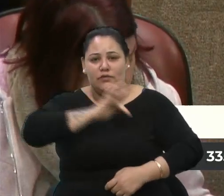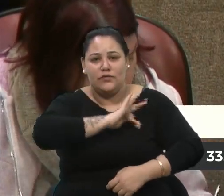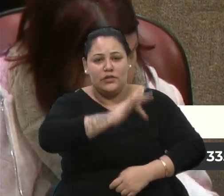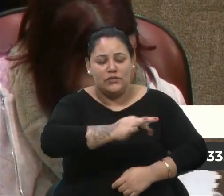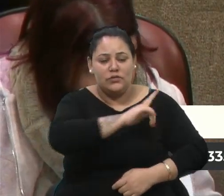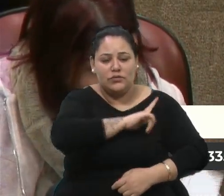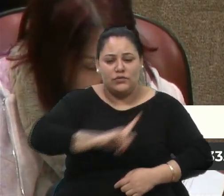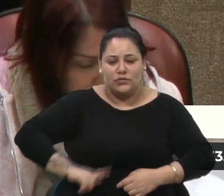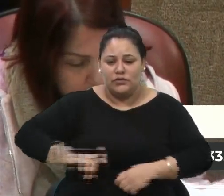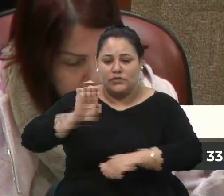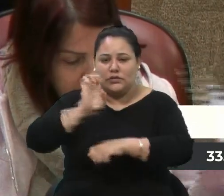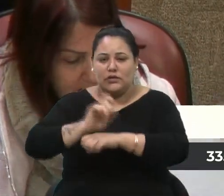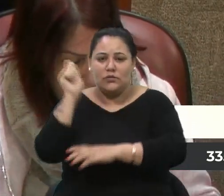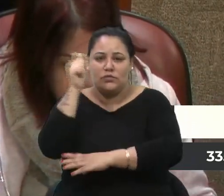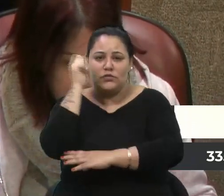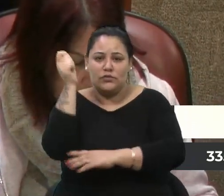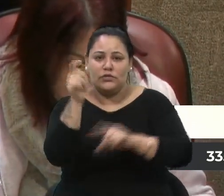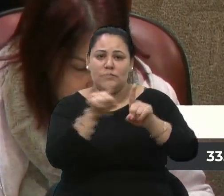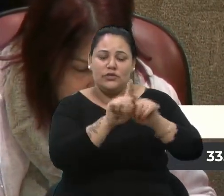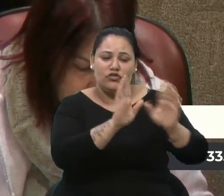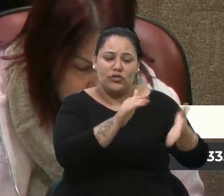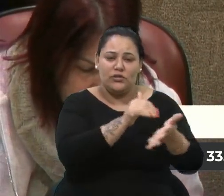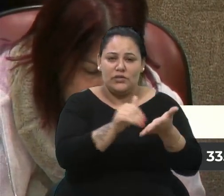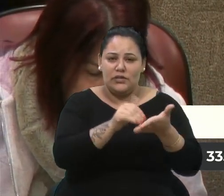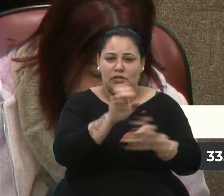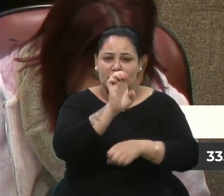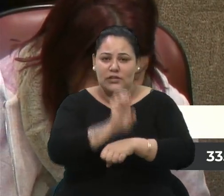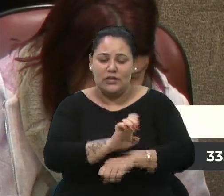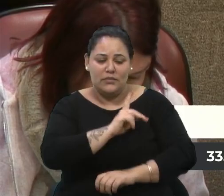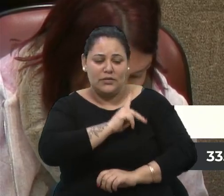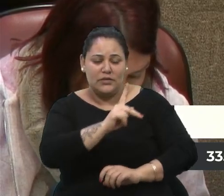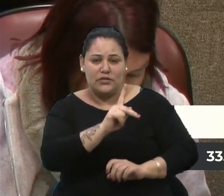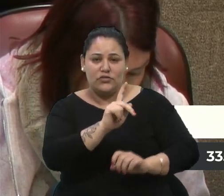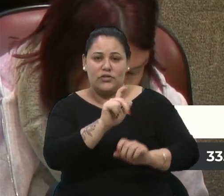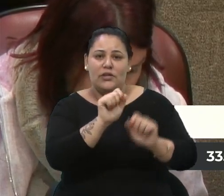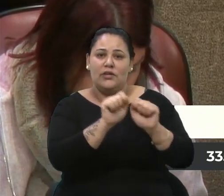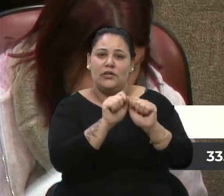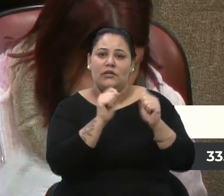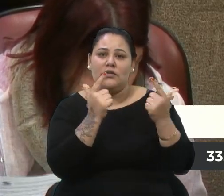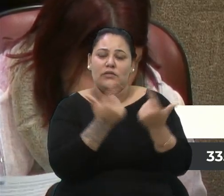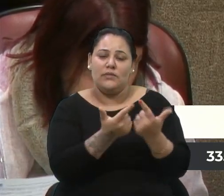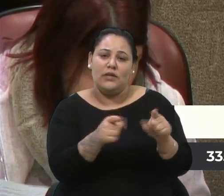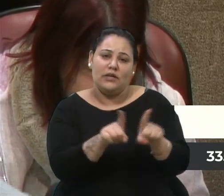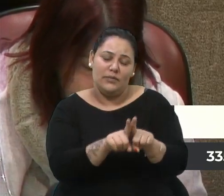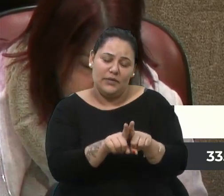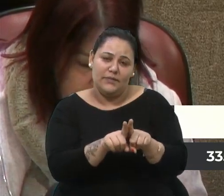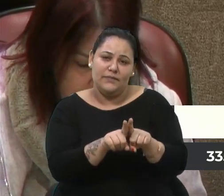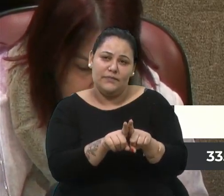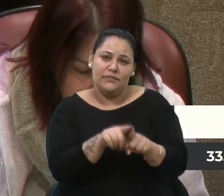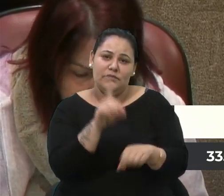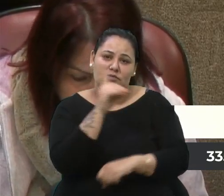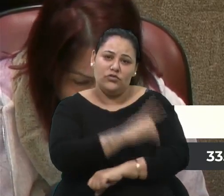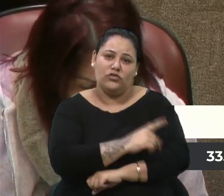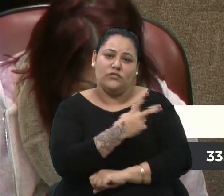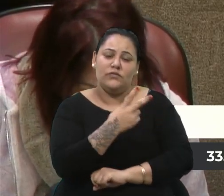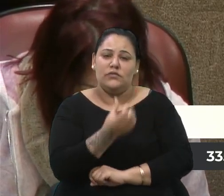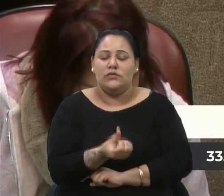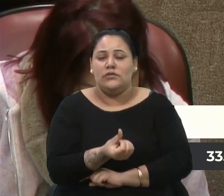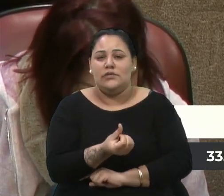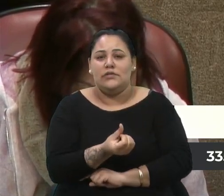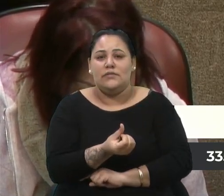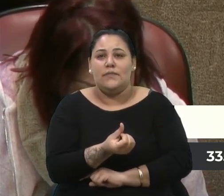Sul, além de ter sido secretário de Estado e presidente da Assembleia. E dia 26